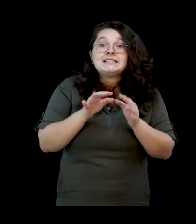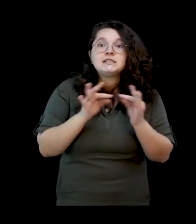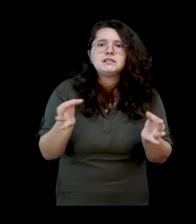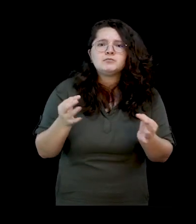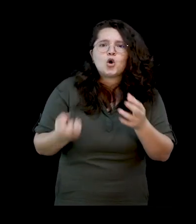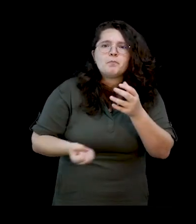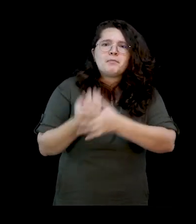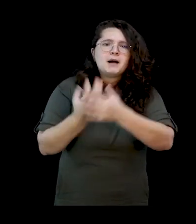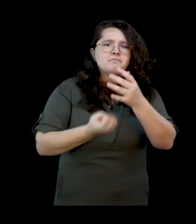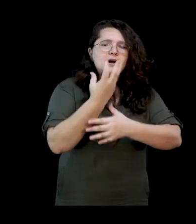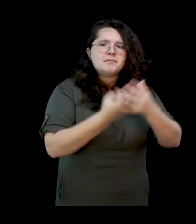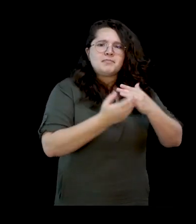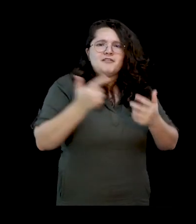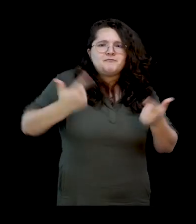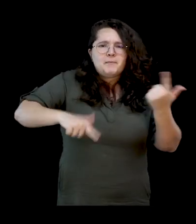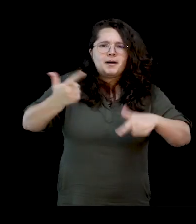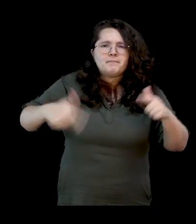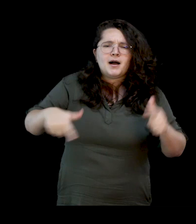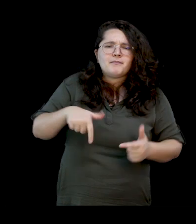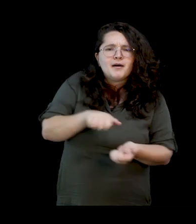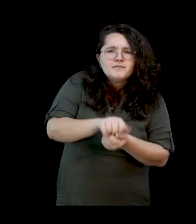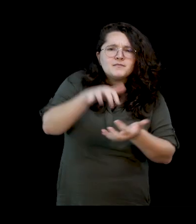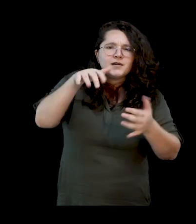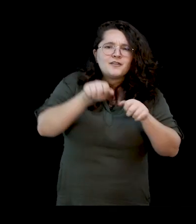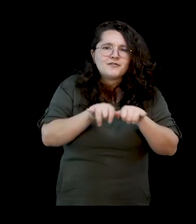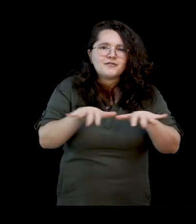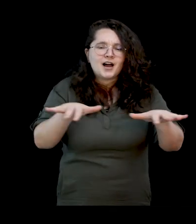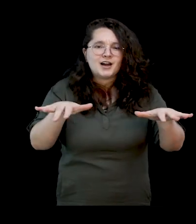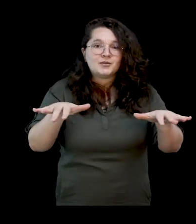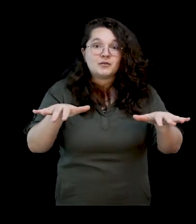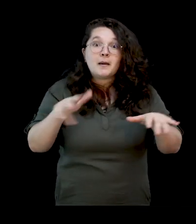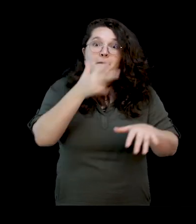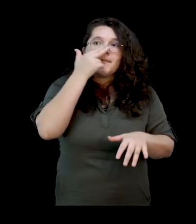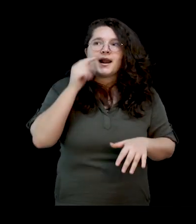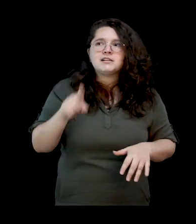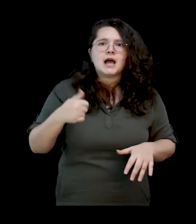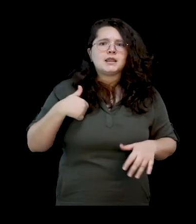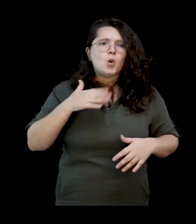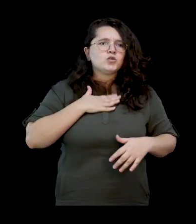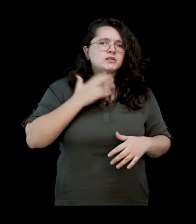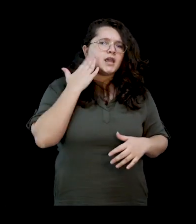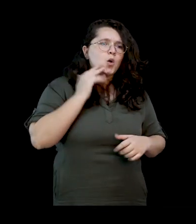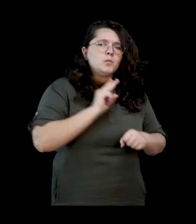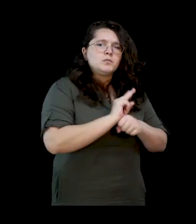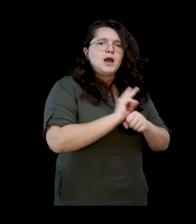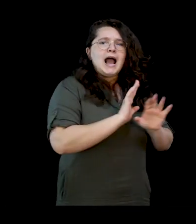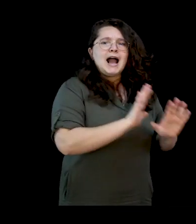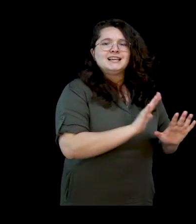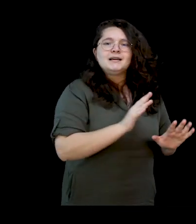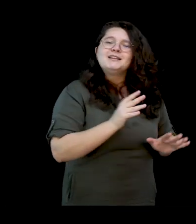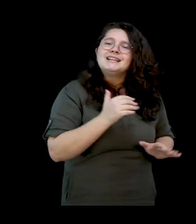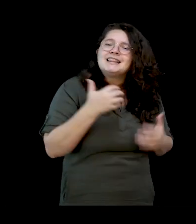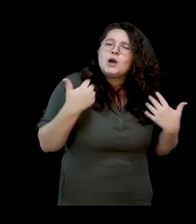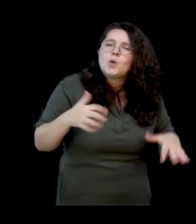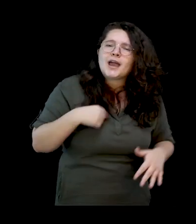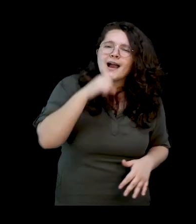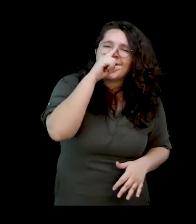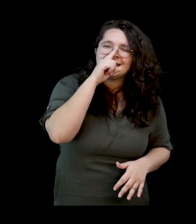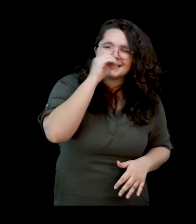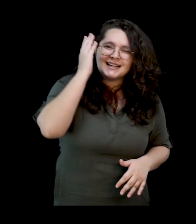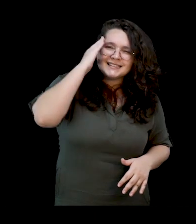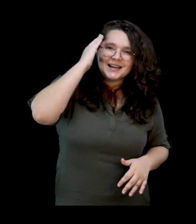reproduzem e que proliferam como uma espécie de redoma protetora para aquilo que a cultura tem de